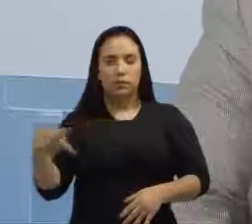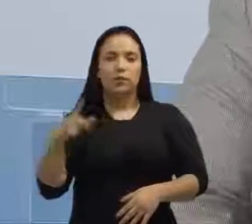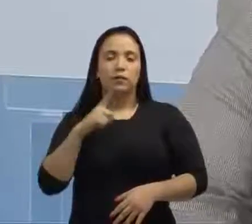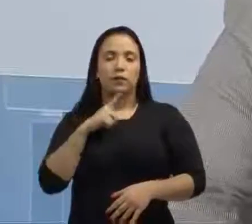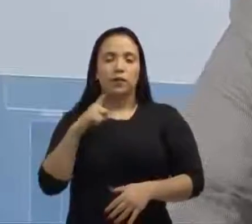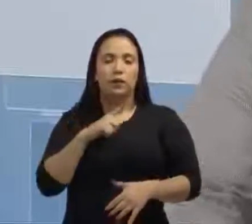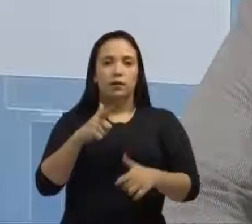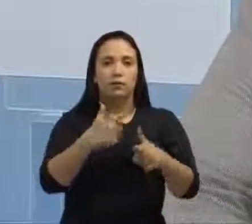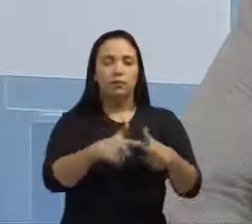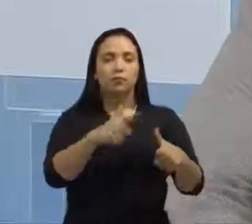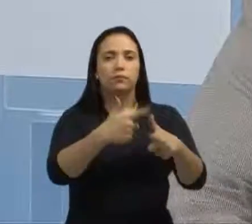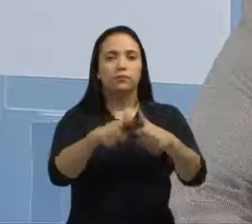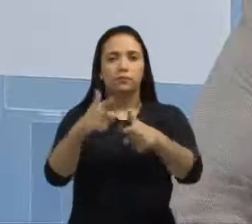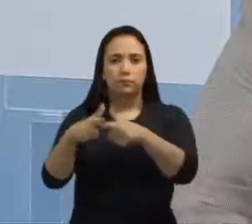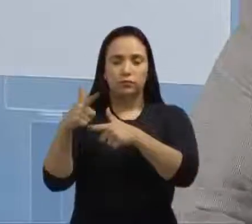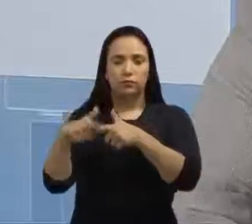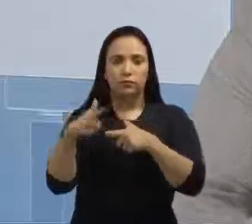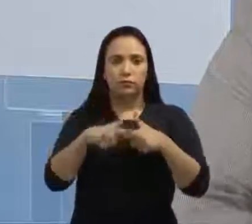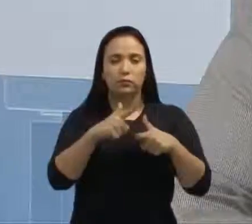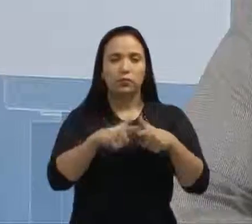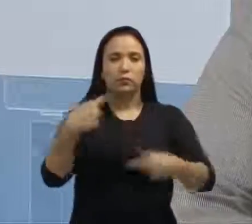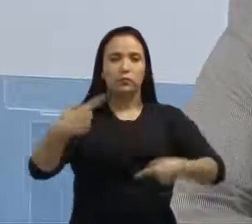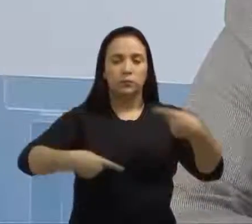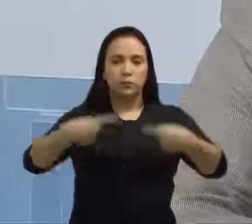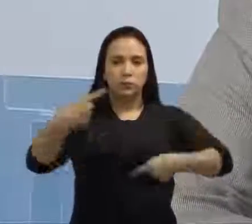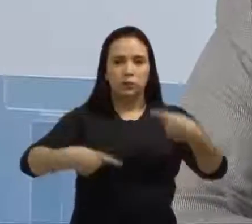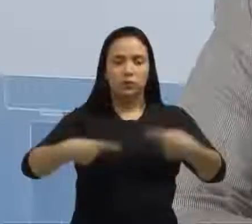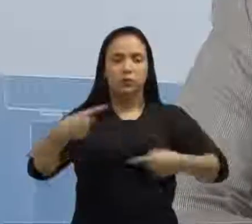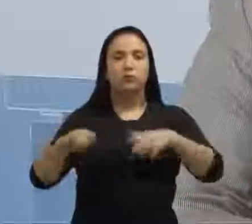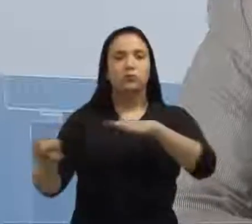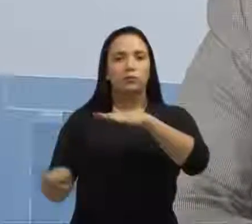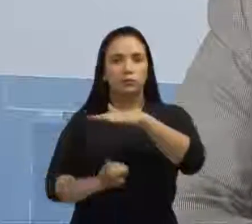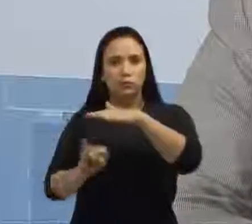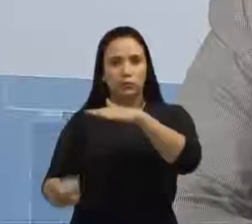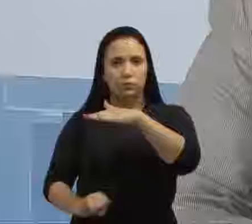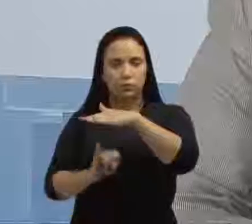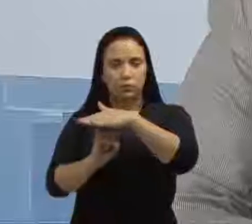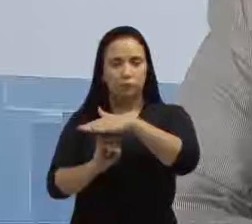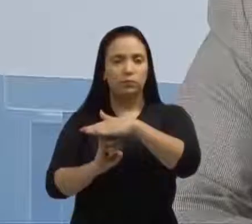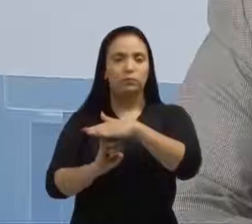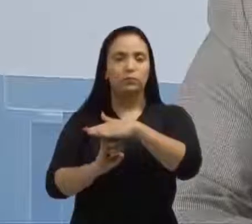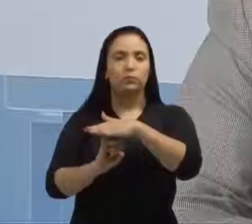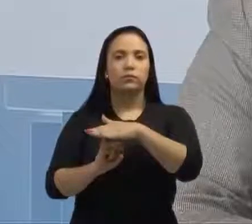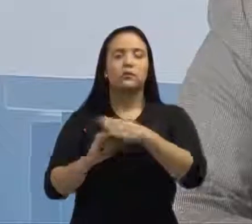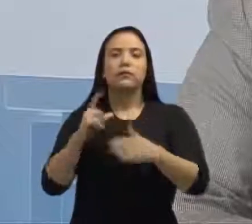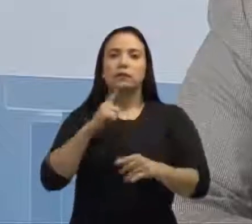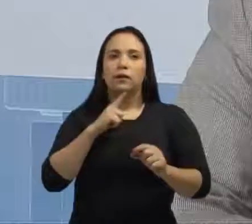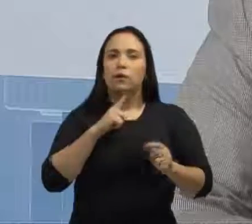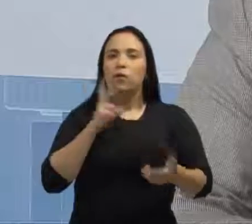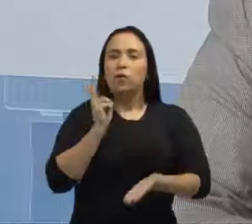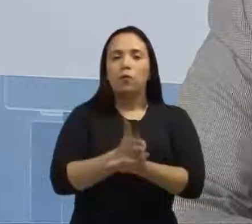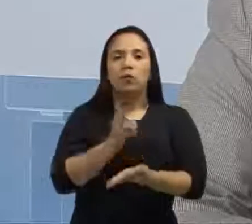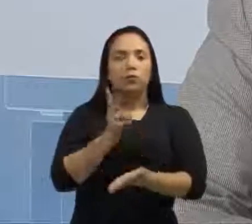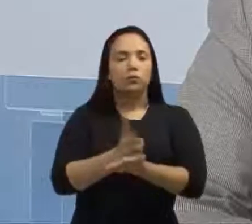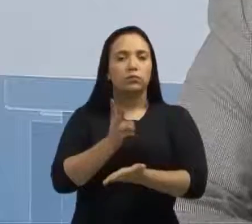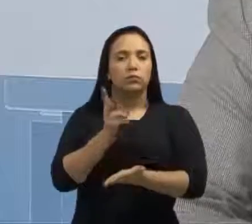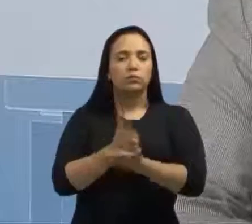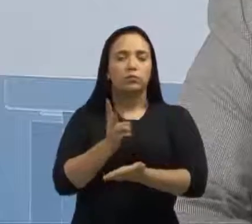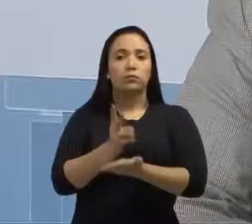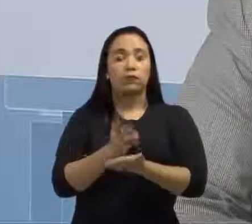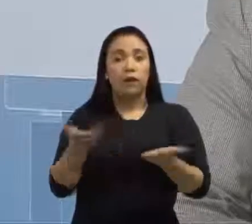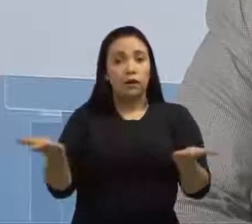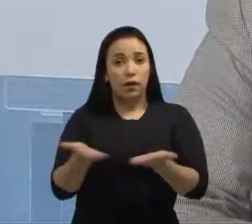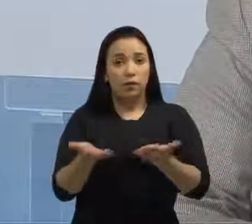dizer, as nossas crises, né, políticas institucionais não arredam o